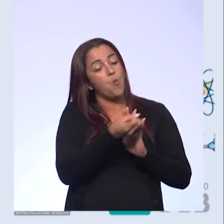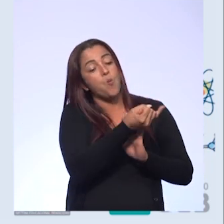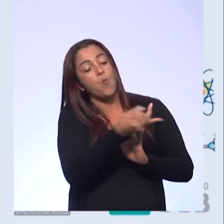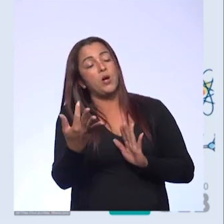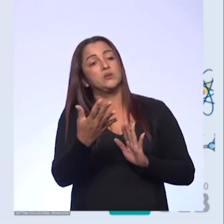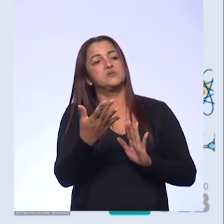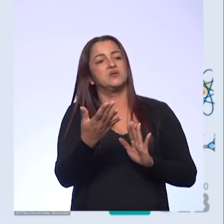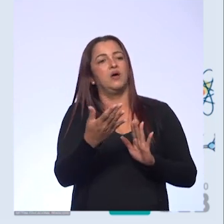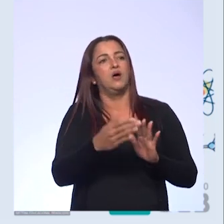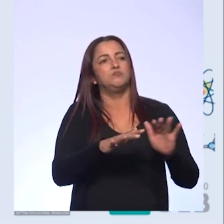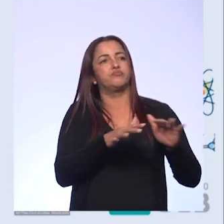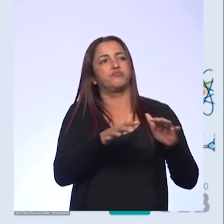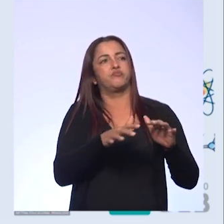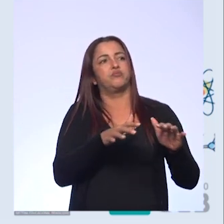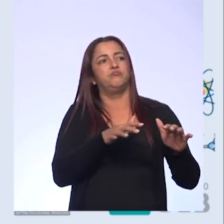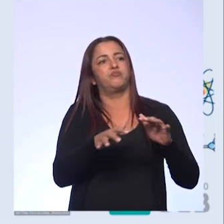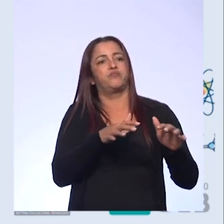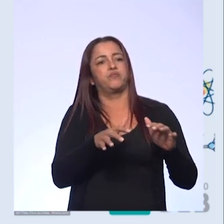vão